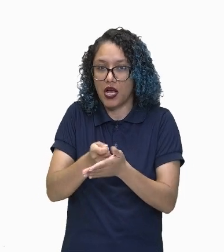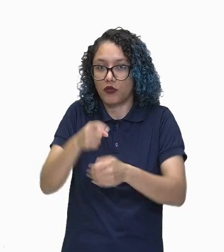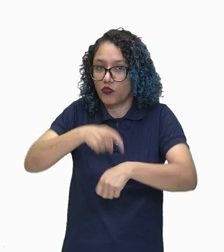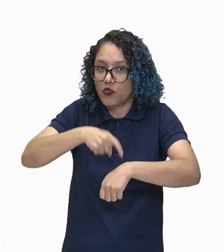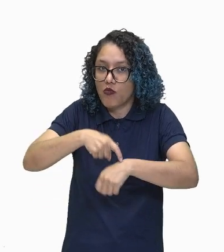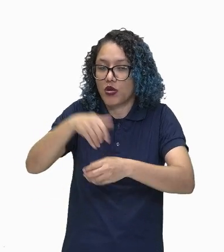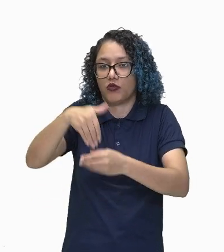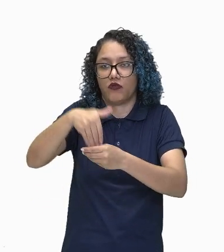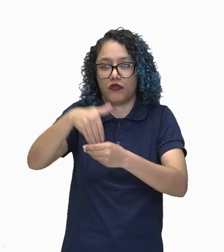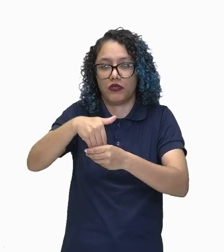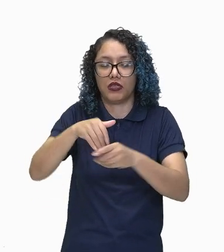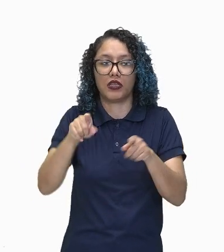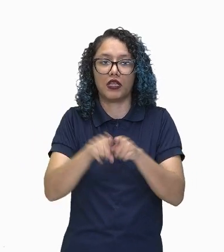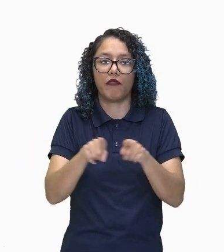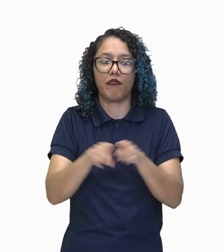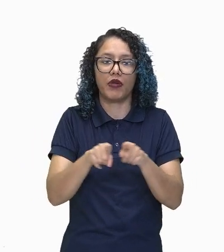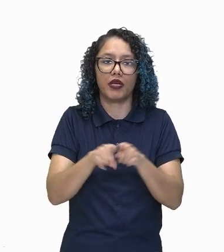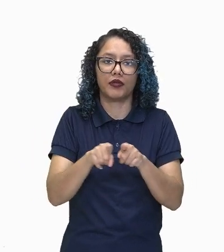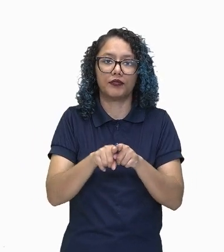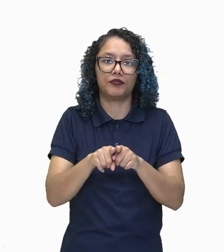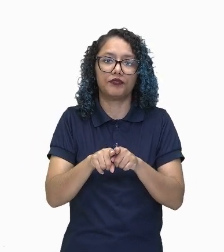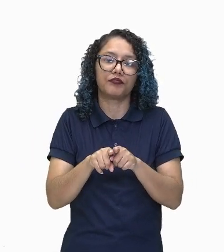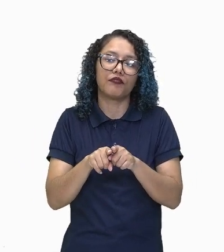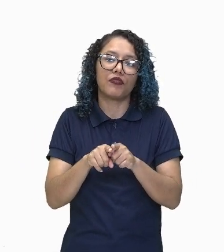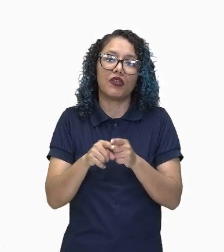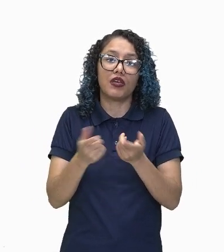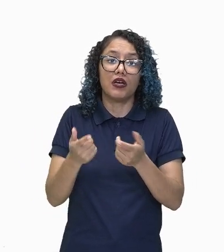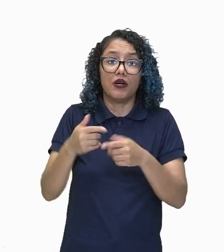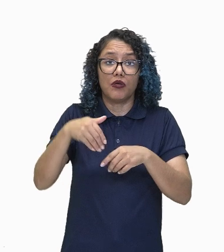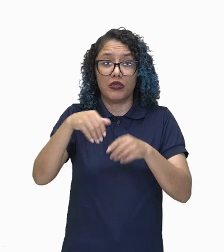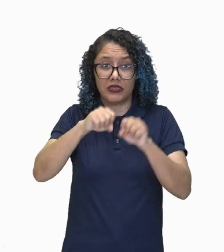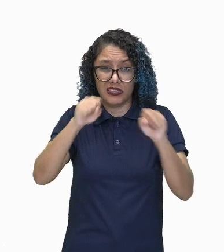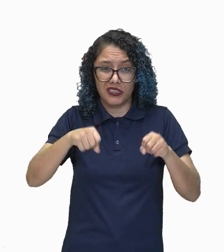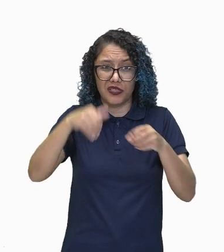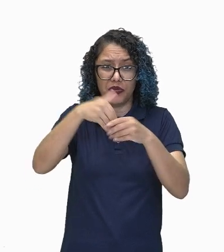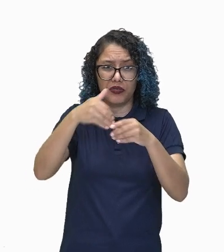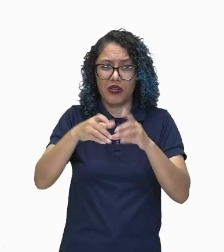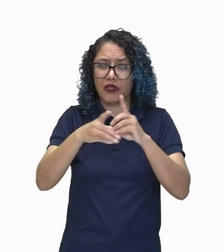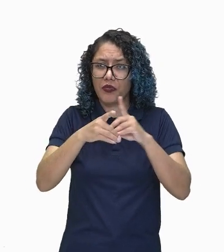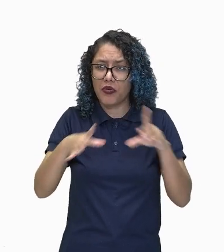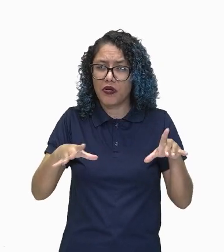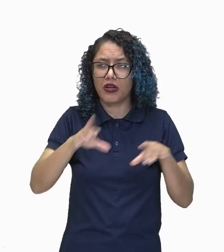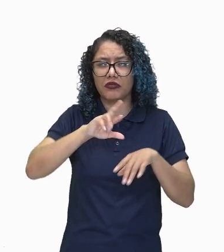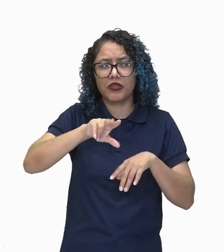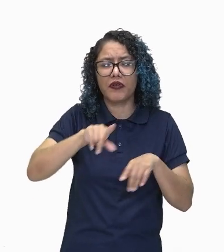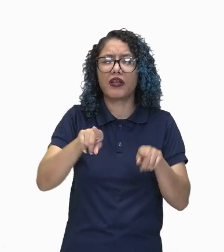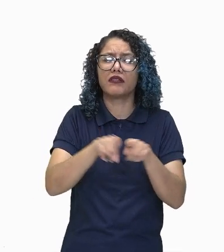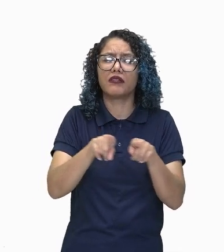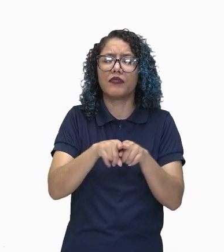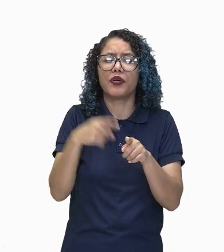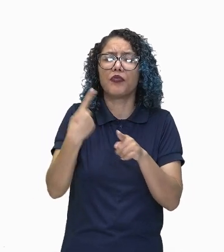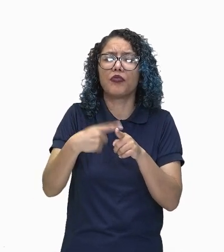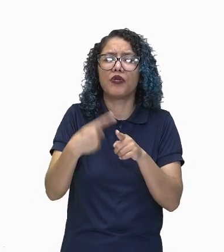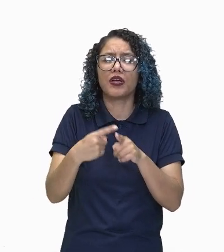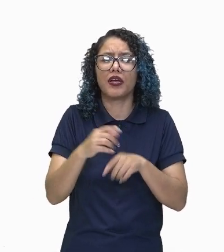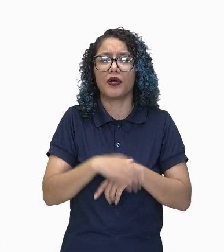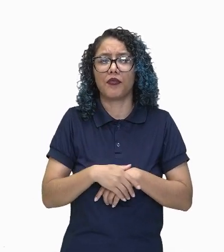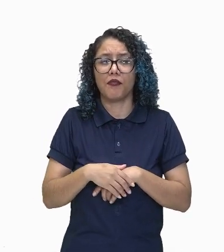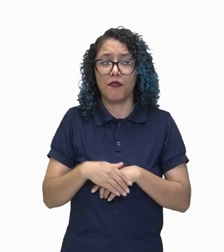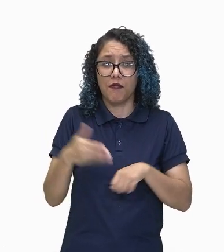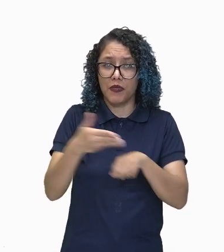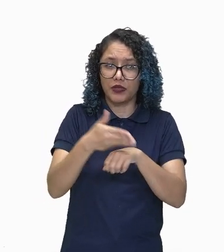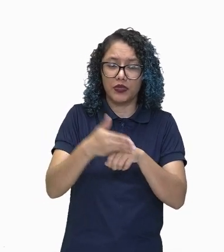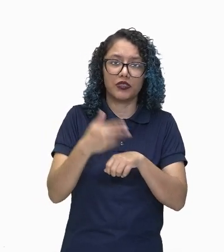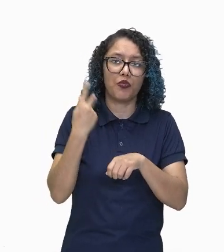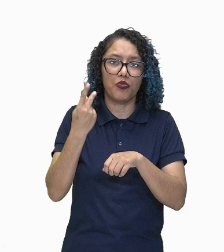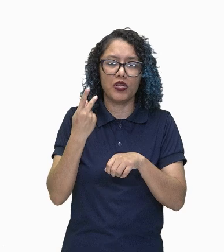também não era um sistema eleitoral não democrático, porque existia exclusão política.